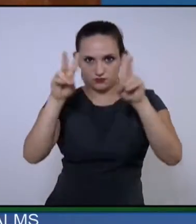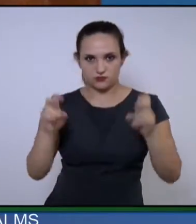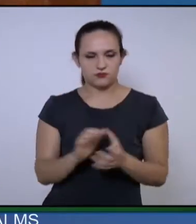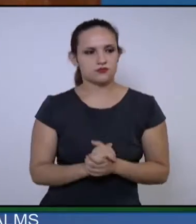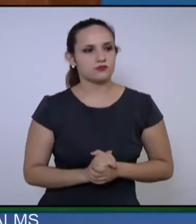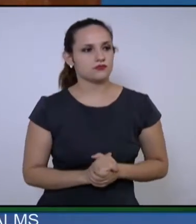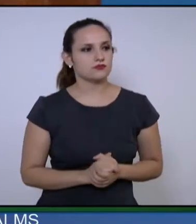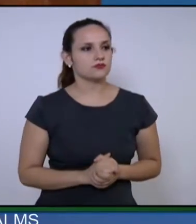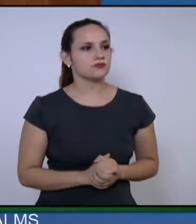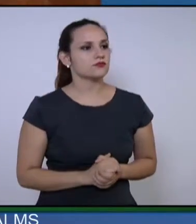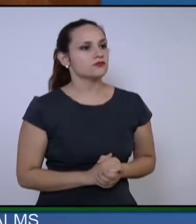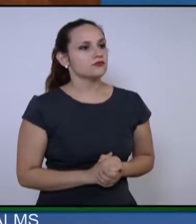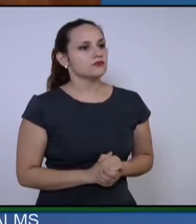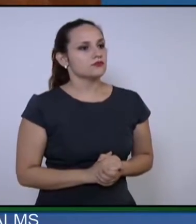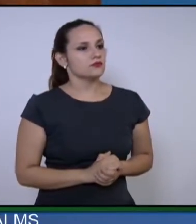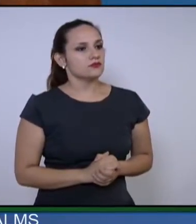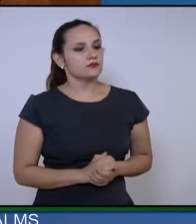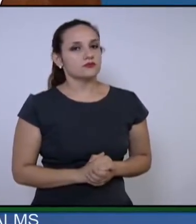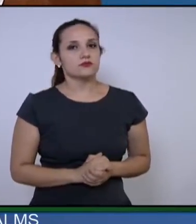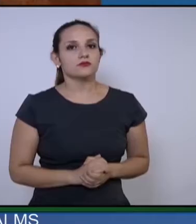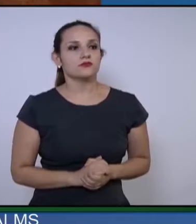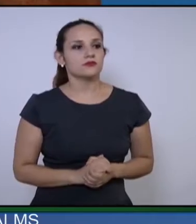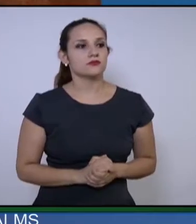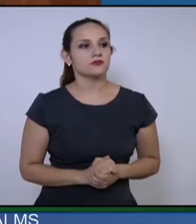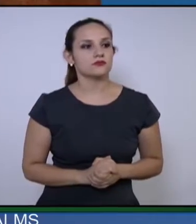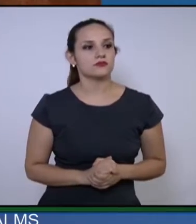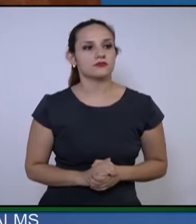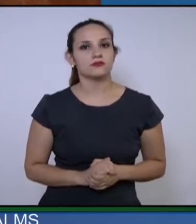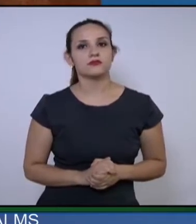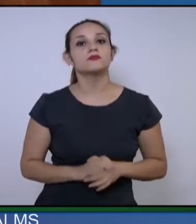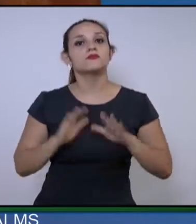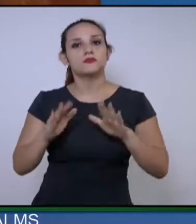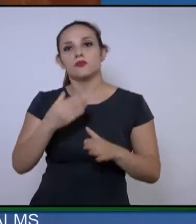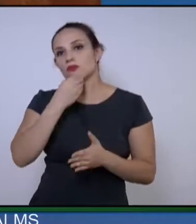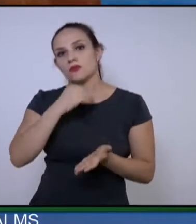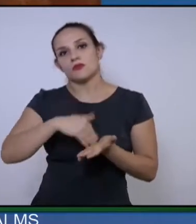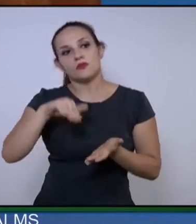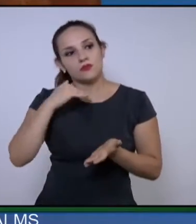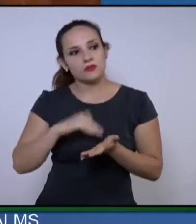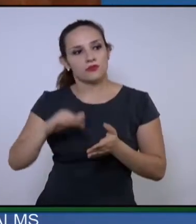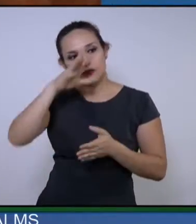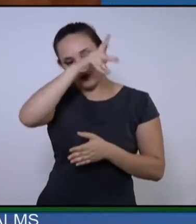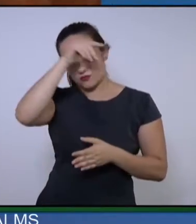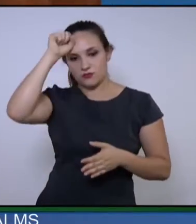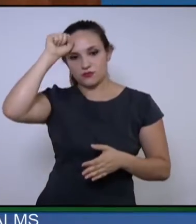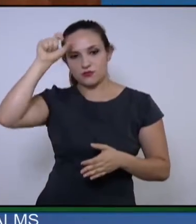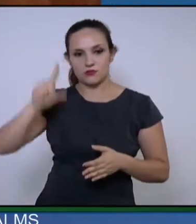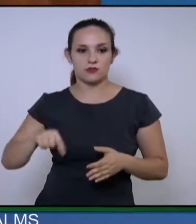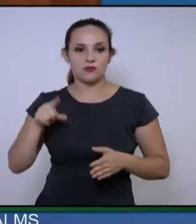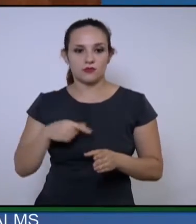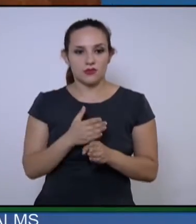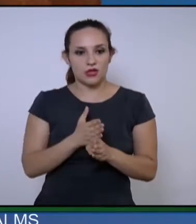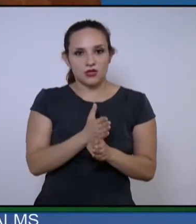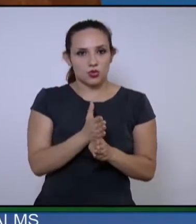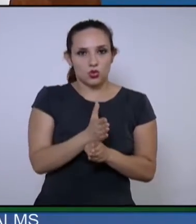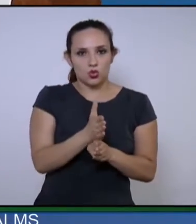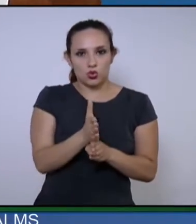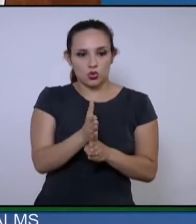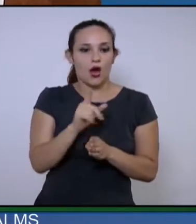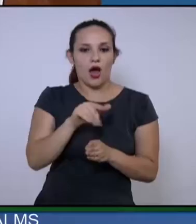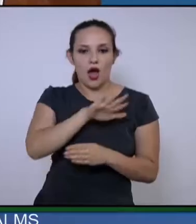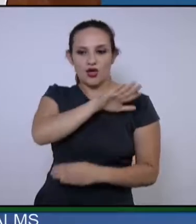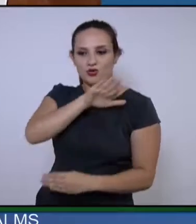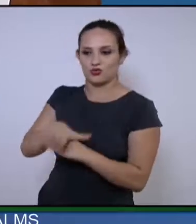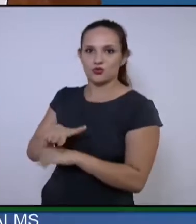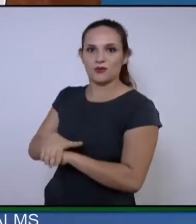para secretário de Mato Grosso do Sul, narcotráfico na fronteira sustenta a violência no Rio de Janeiro.